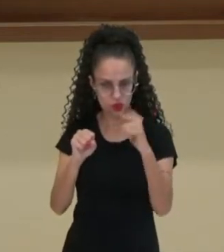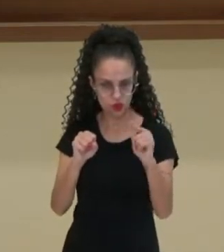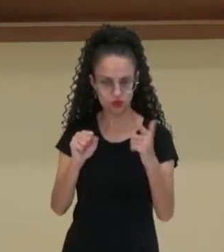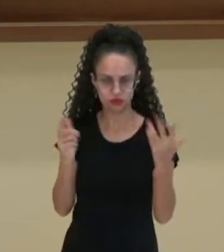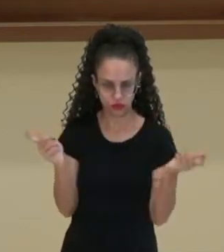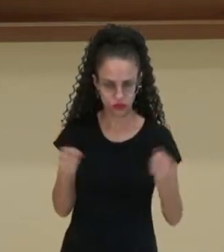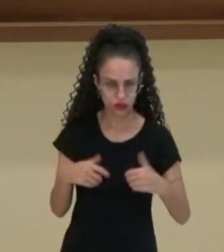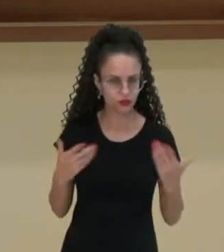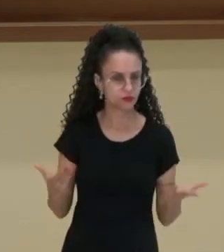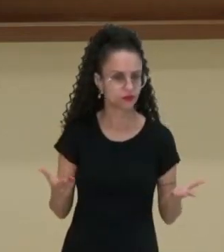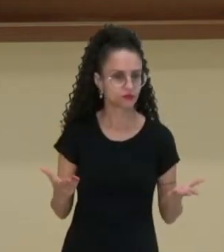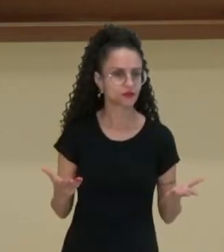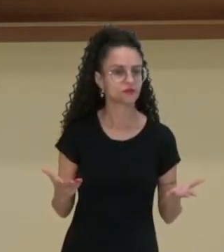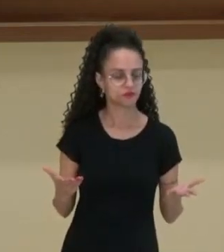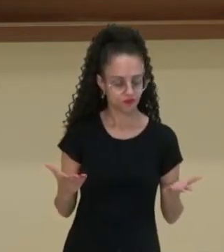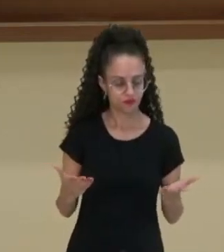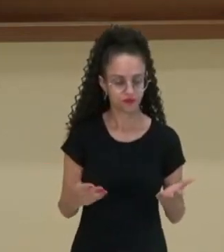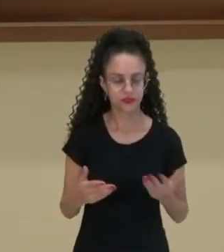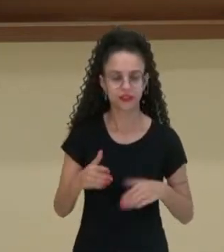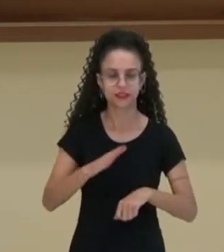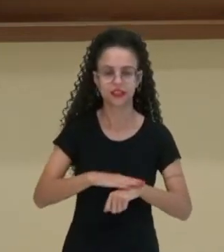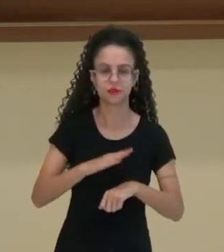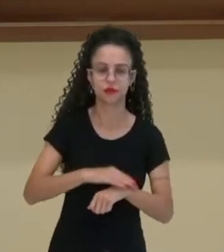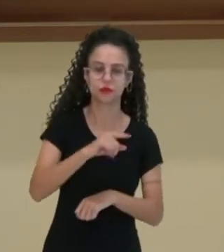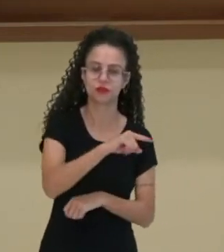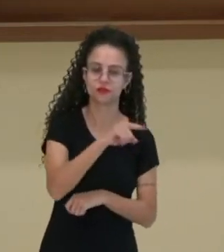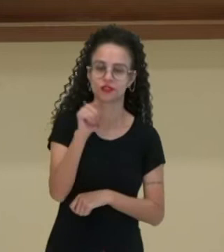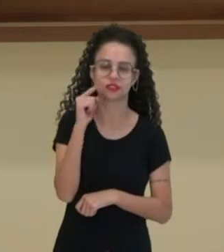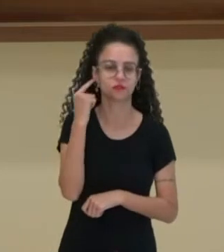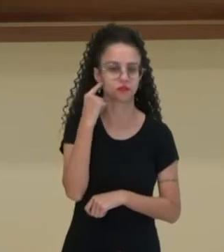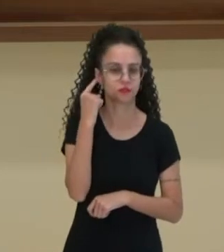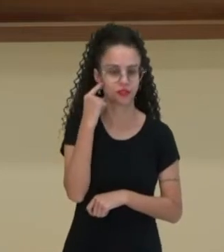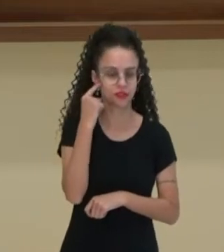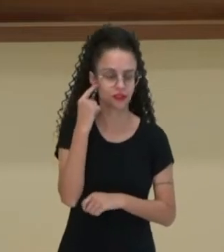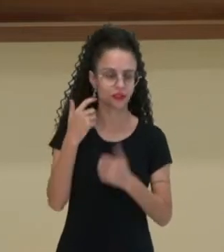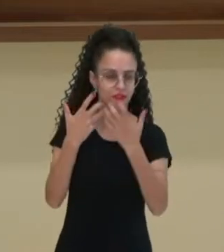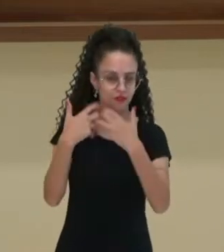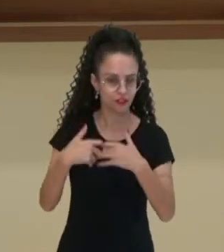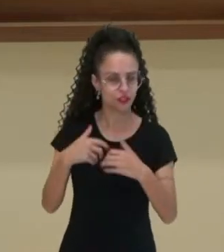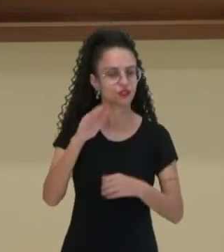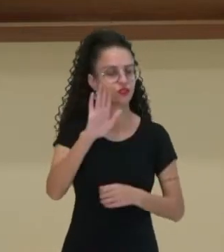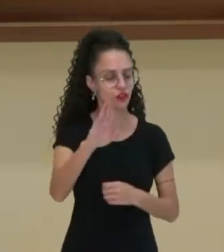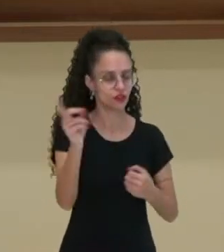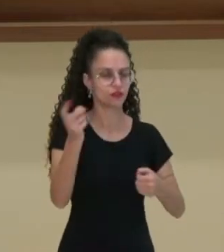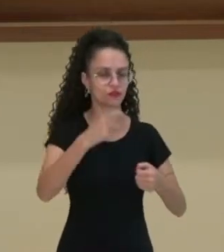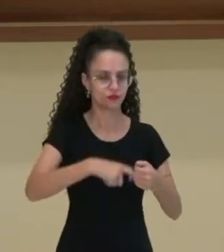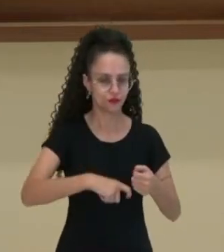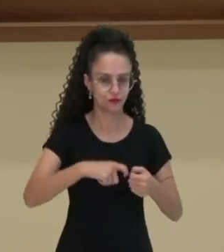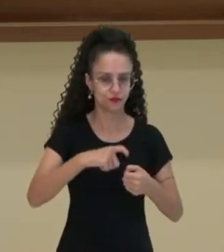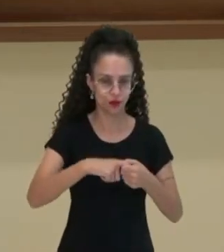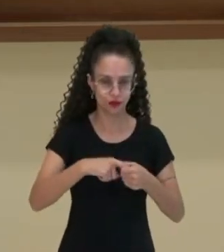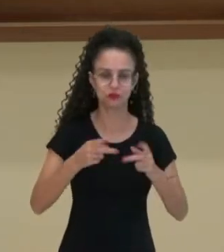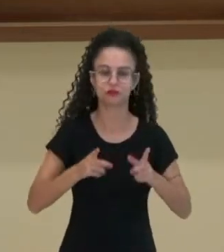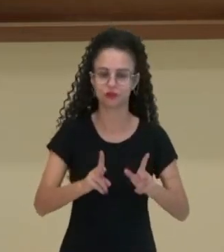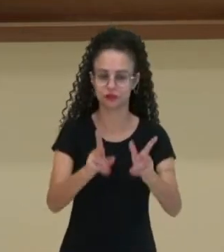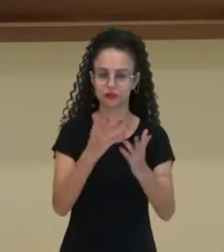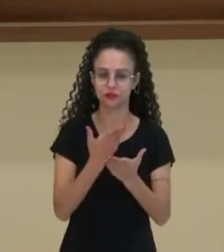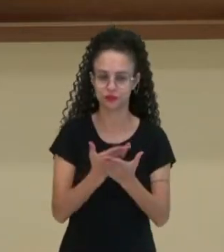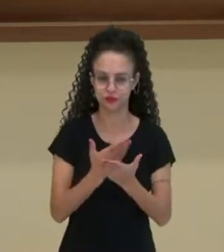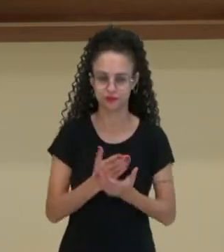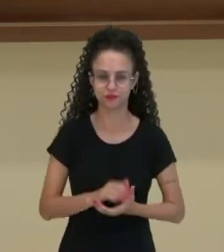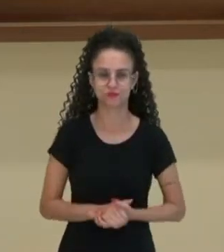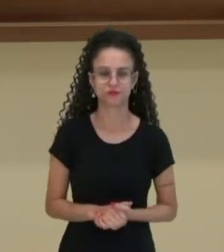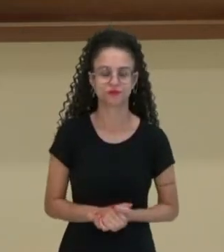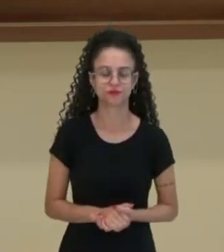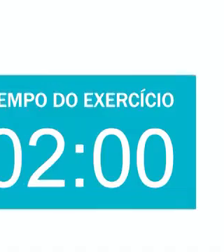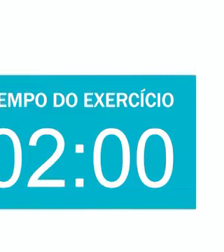Isso é possível? Então tá, eu vou dar um tempinho para você pensar, refletir e eu já volto para darmos continuidade. Até daqui a